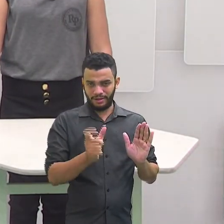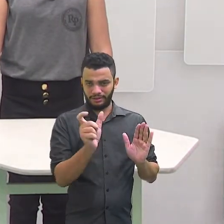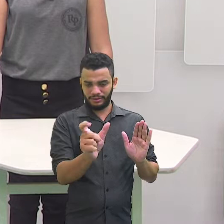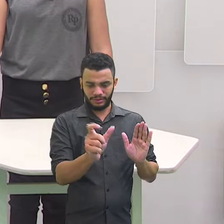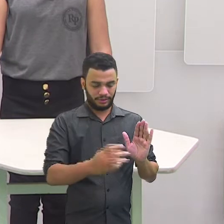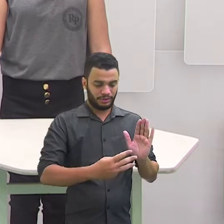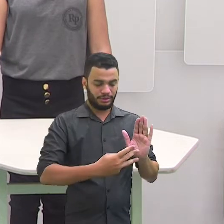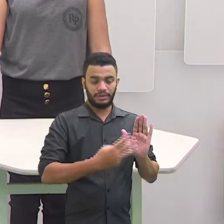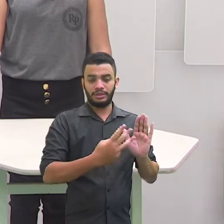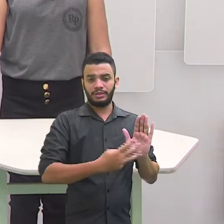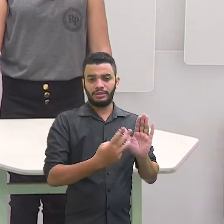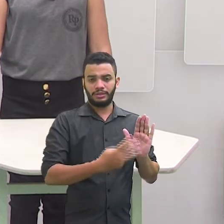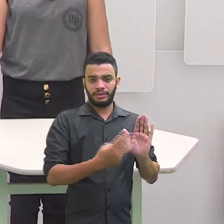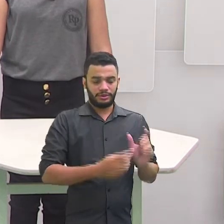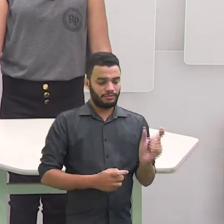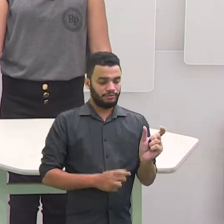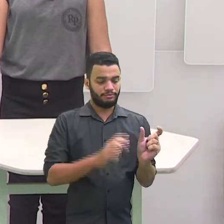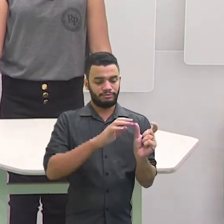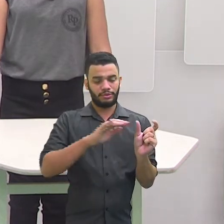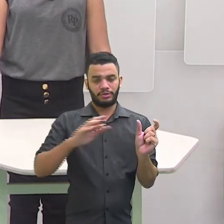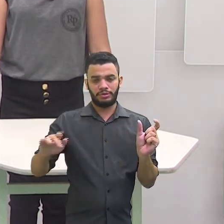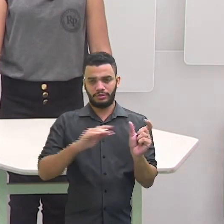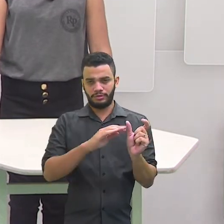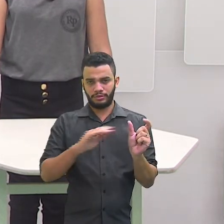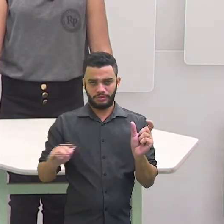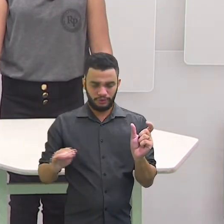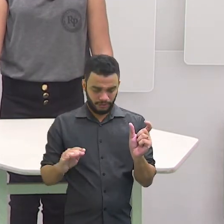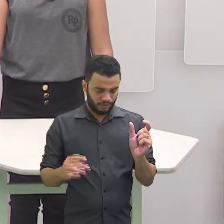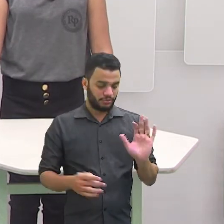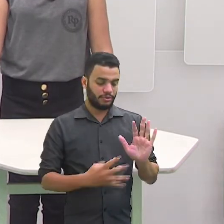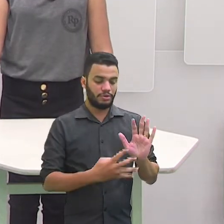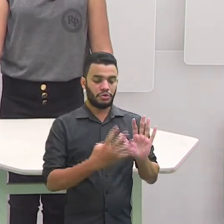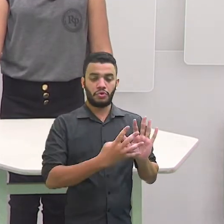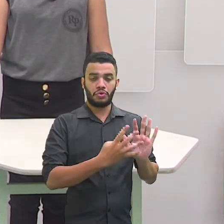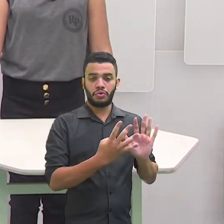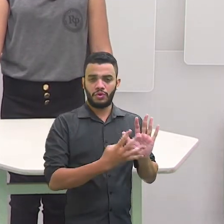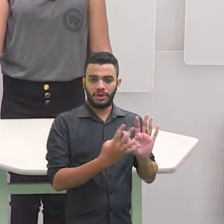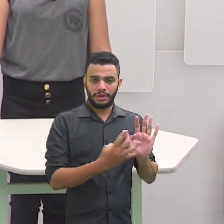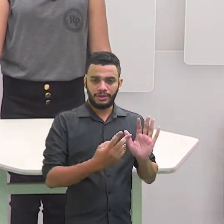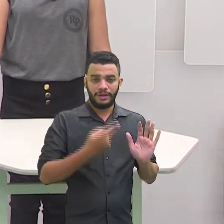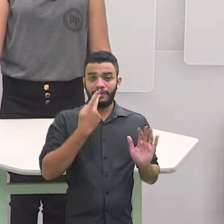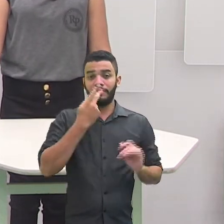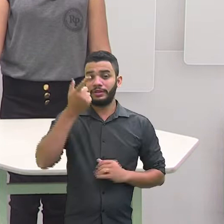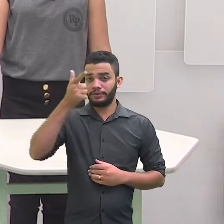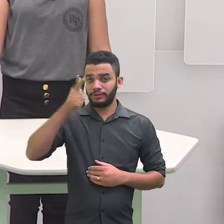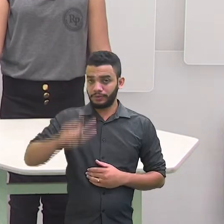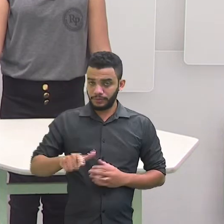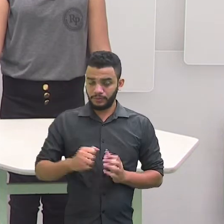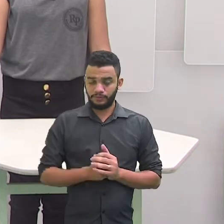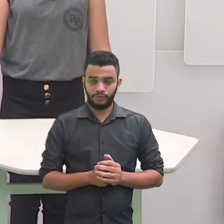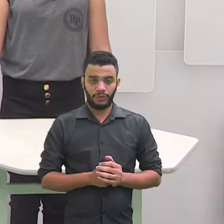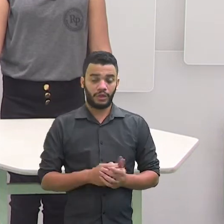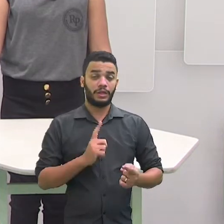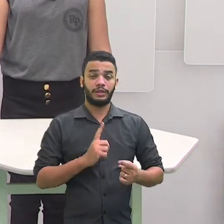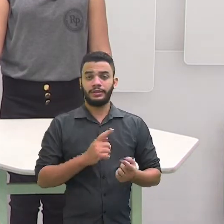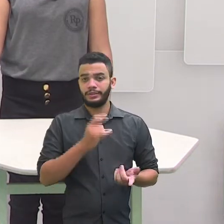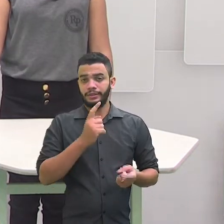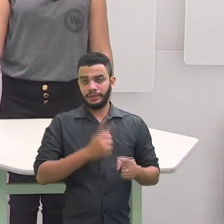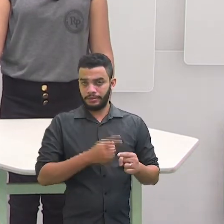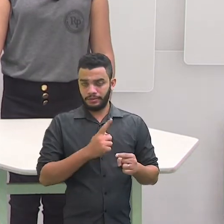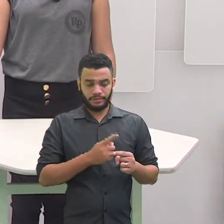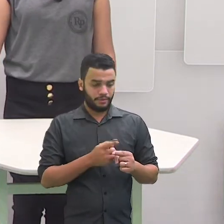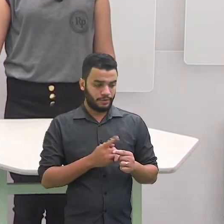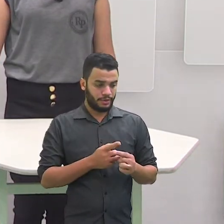Terceira, soletrar. Quarta, repetir novamente. Não se esqueçam das acentuações, tá?